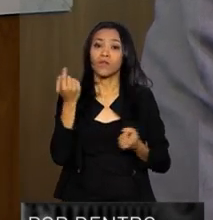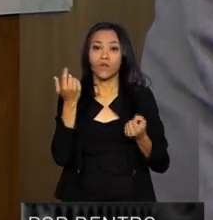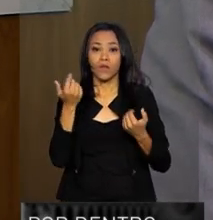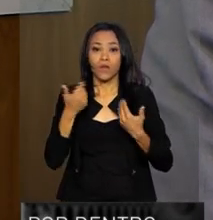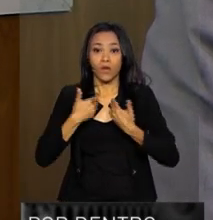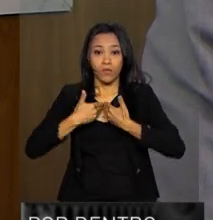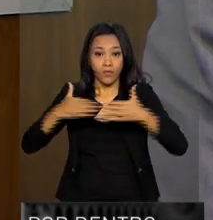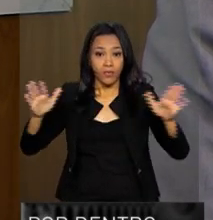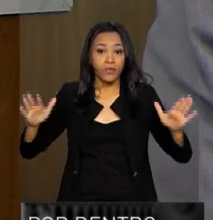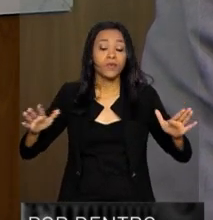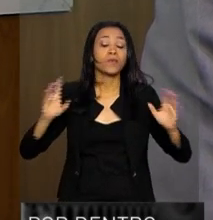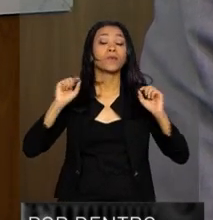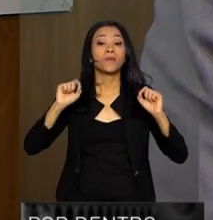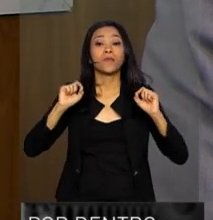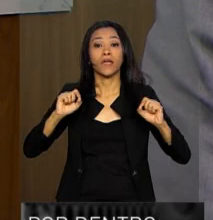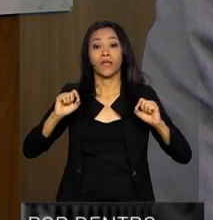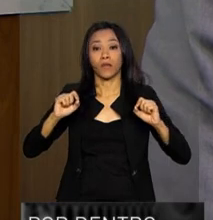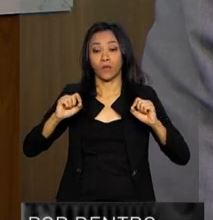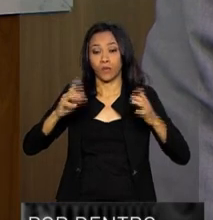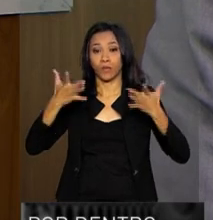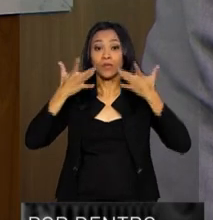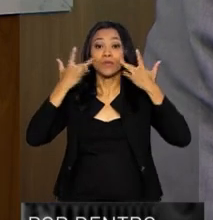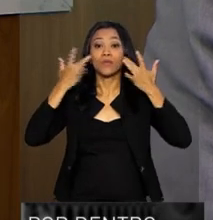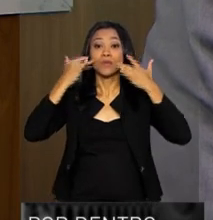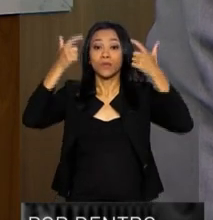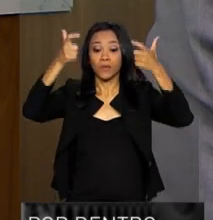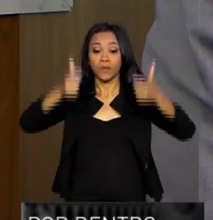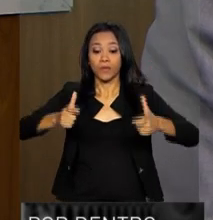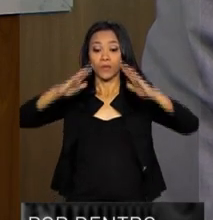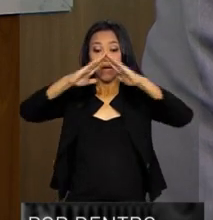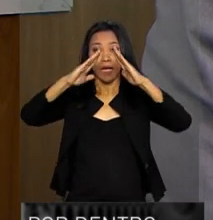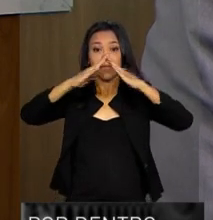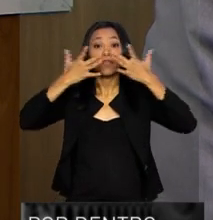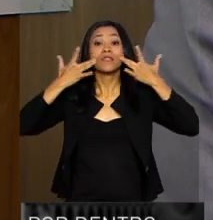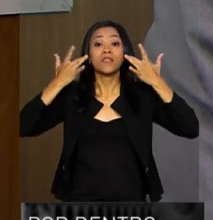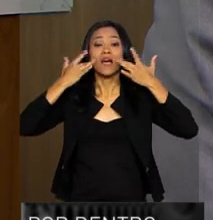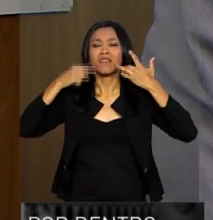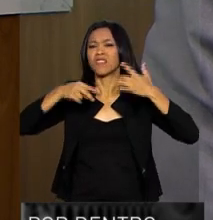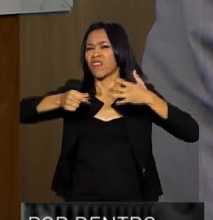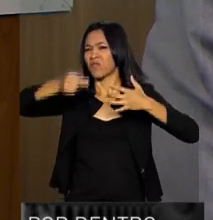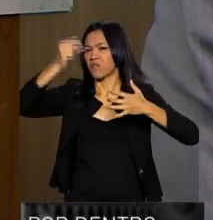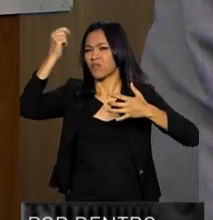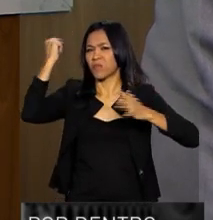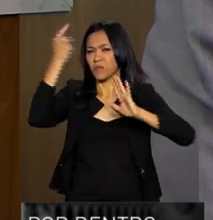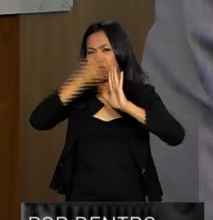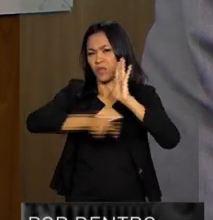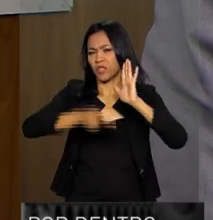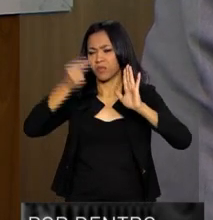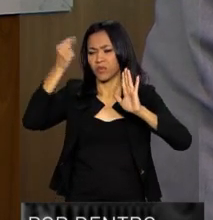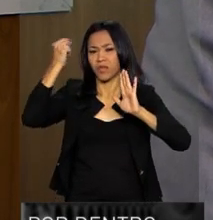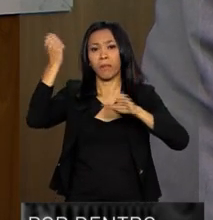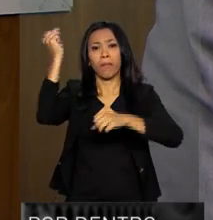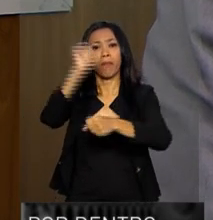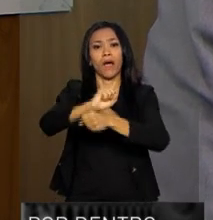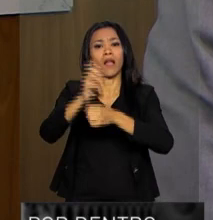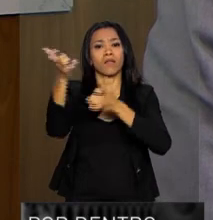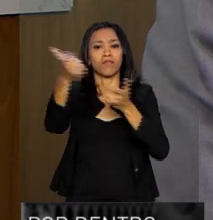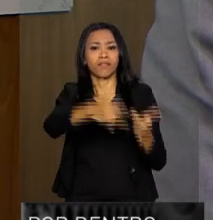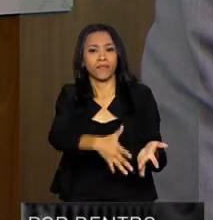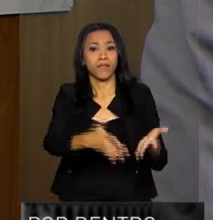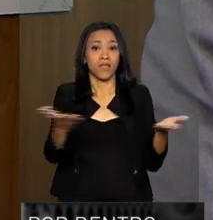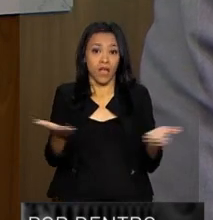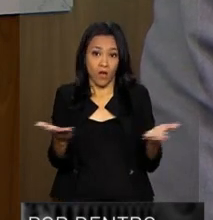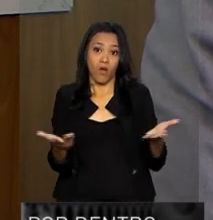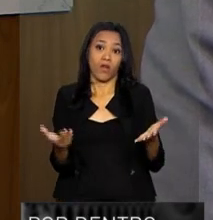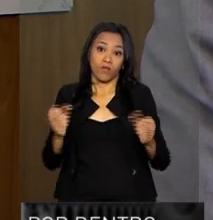perdão de boa vista que era um projeto que estava parado é há muito tempo que foi destravado recentemente estive